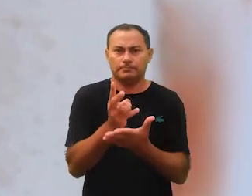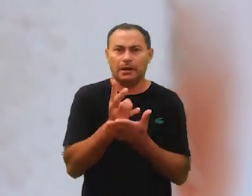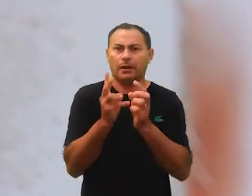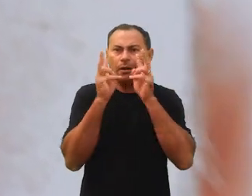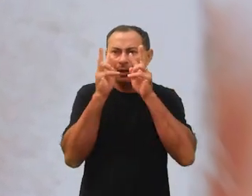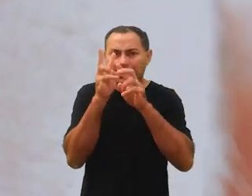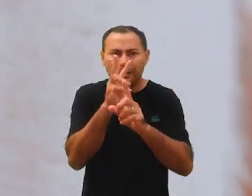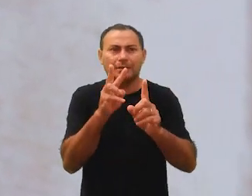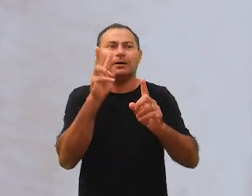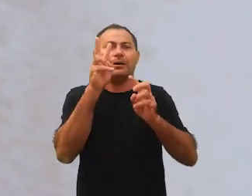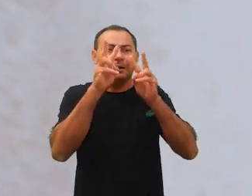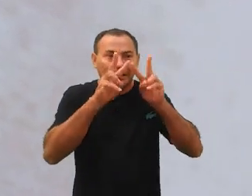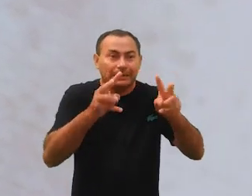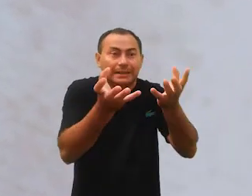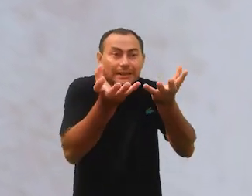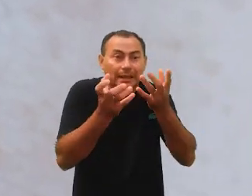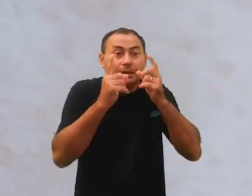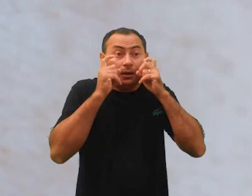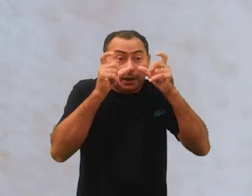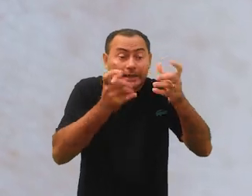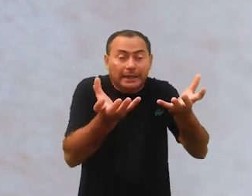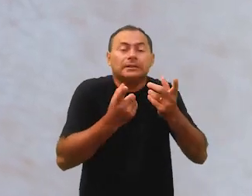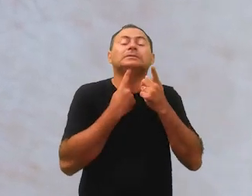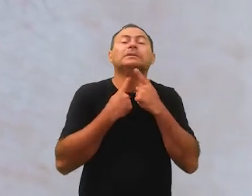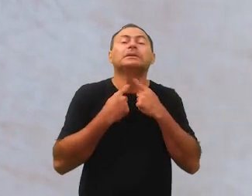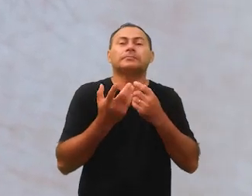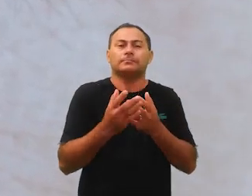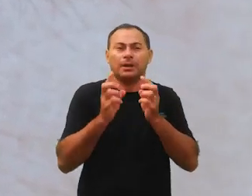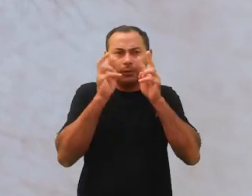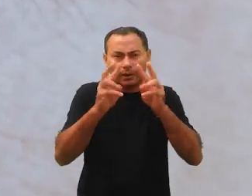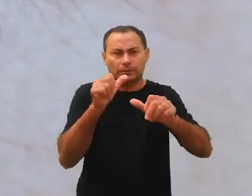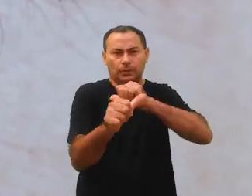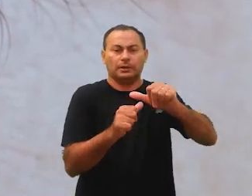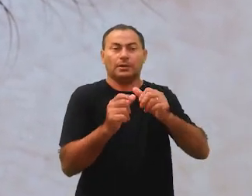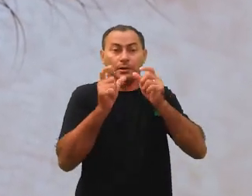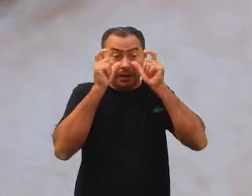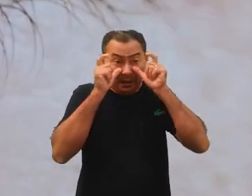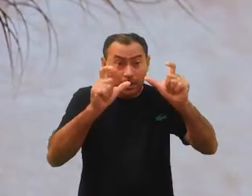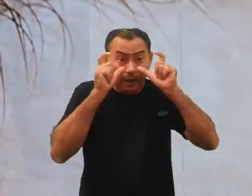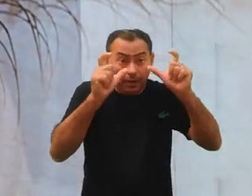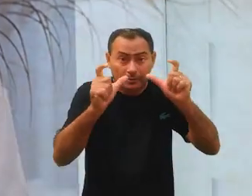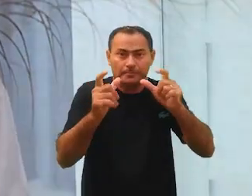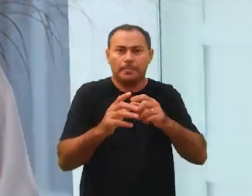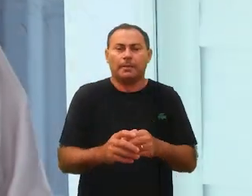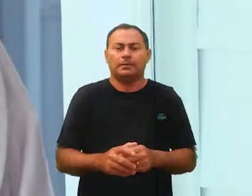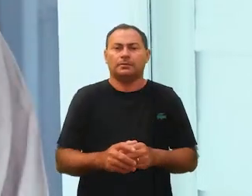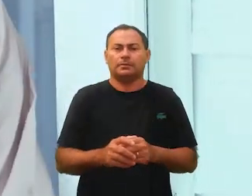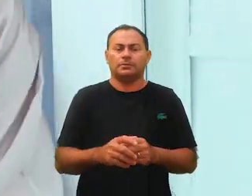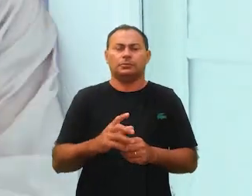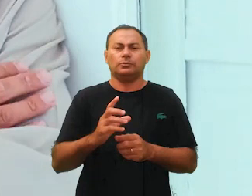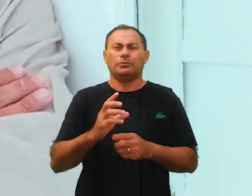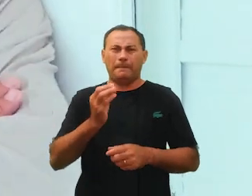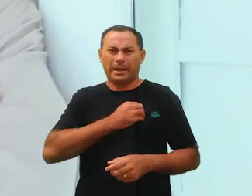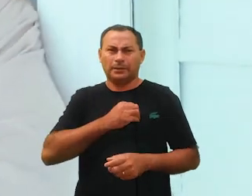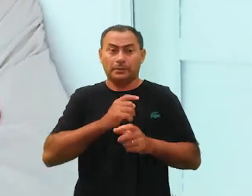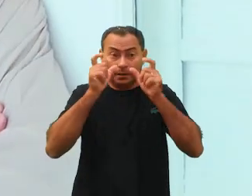você continua olhando, olhando e olhando, então o olhar torna-se cobiça. Na anatomia